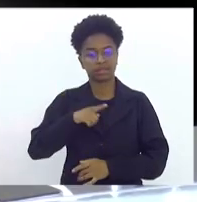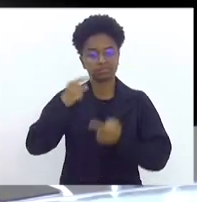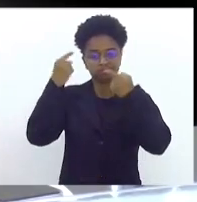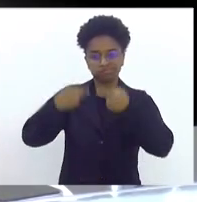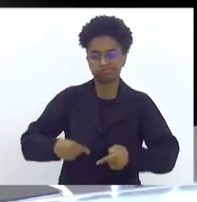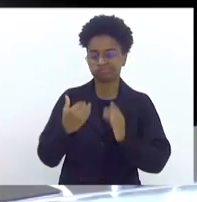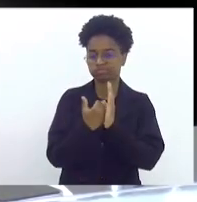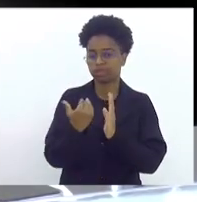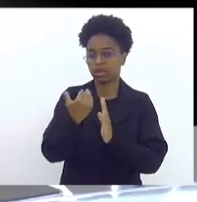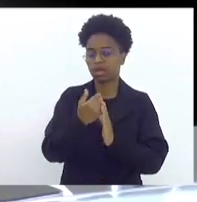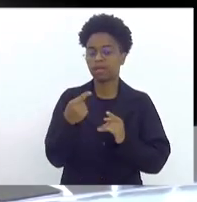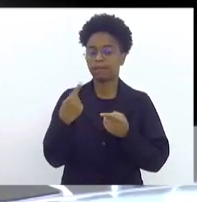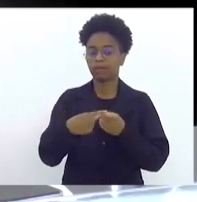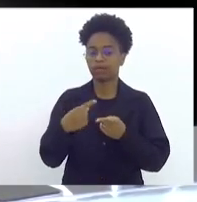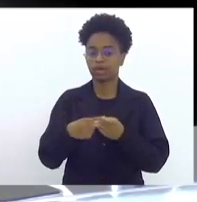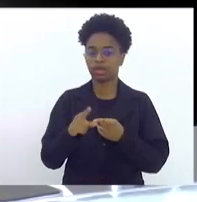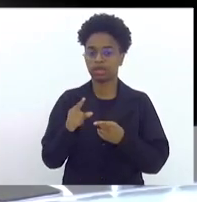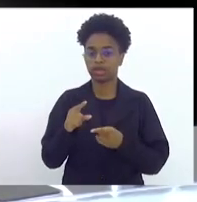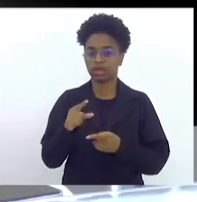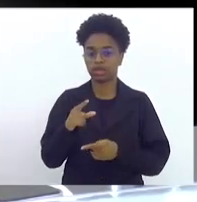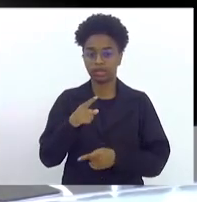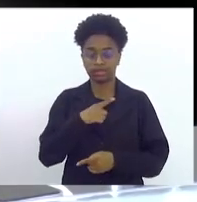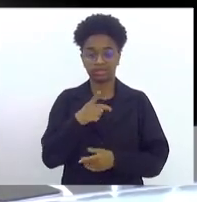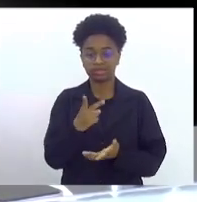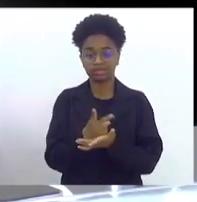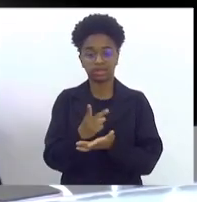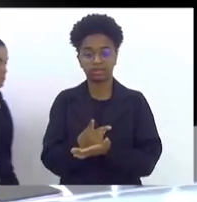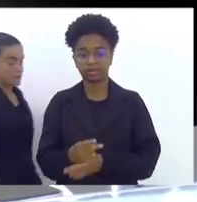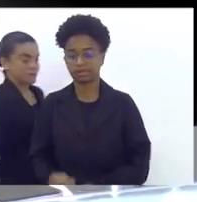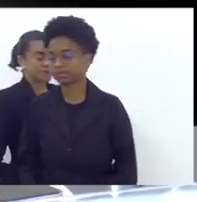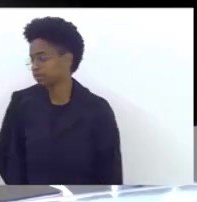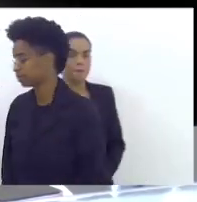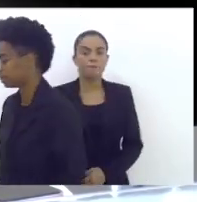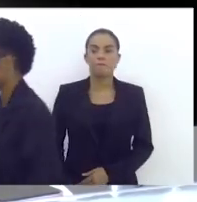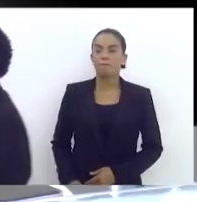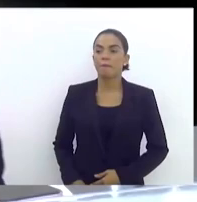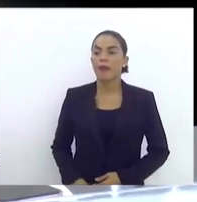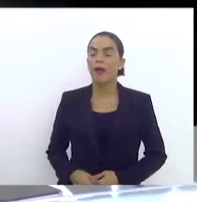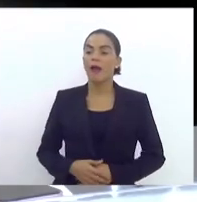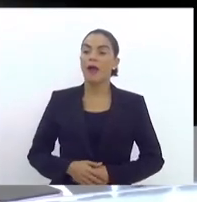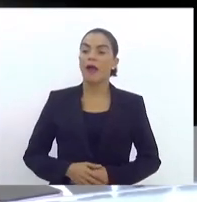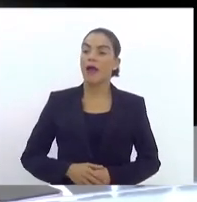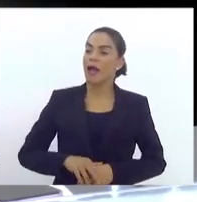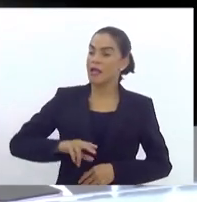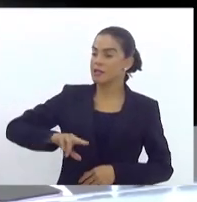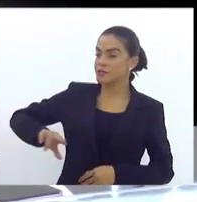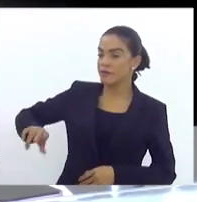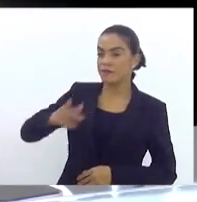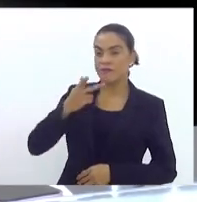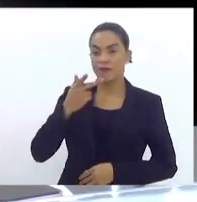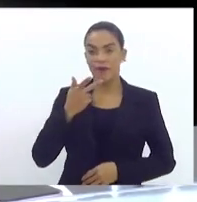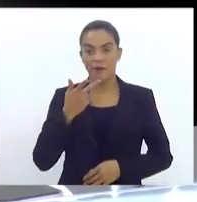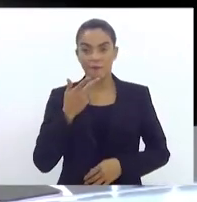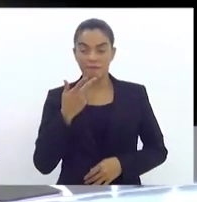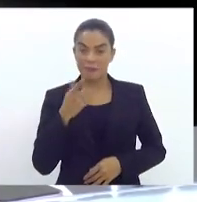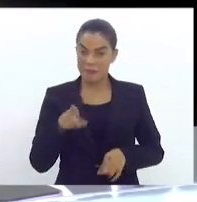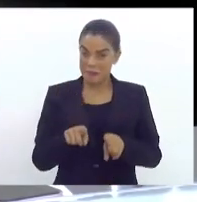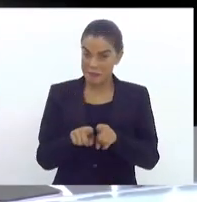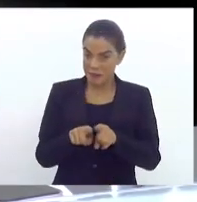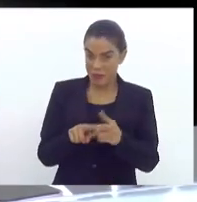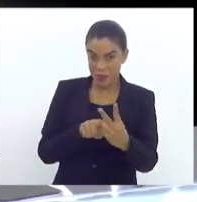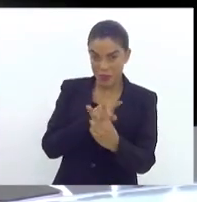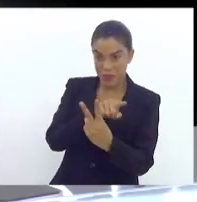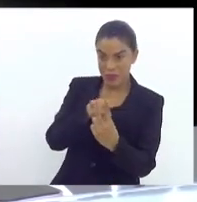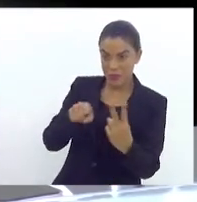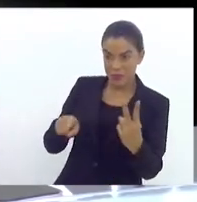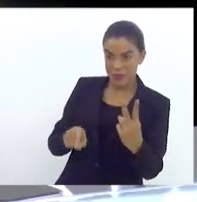porque daí as nossas Marias sempre foram 100 honras né as que falam aqui com a nossa Aliás com duas